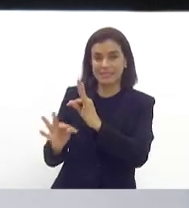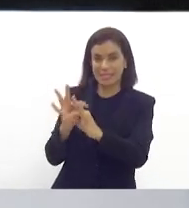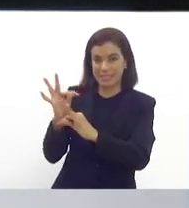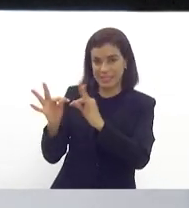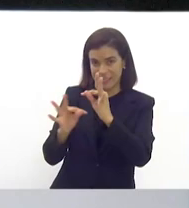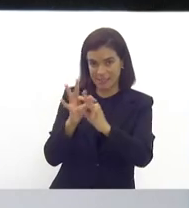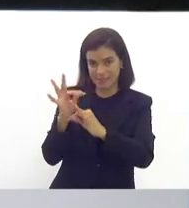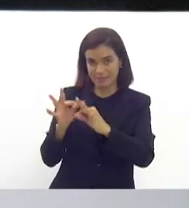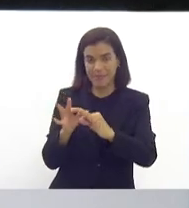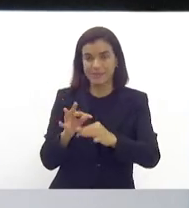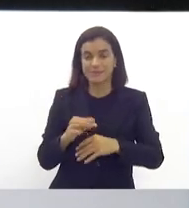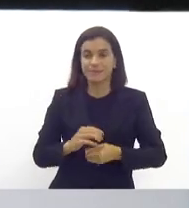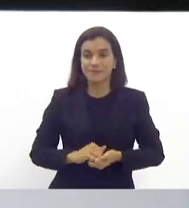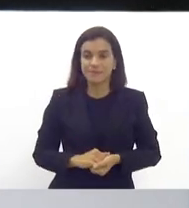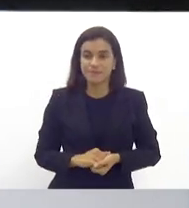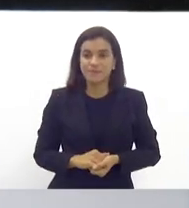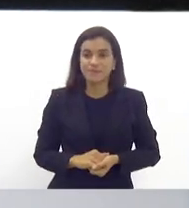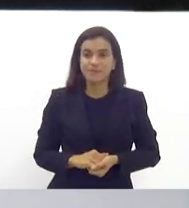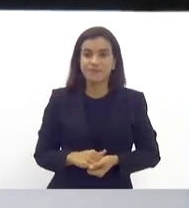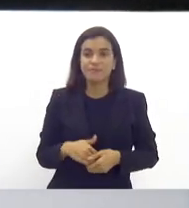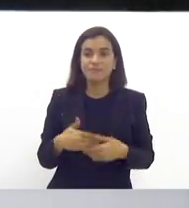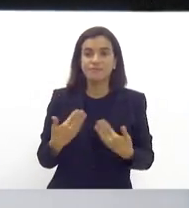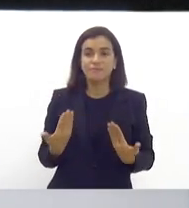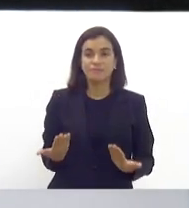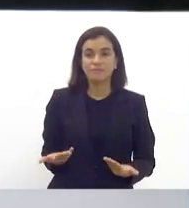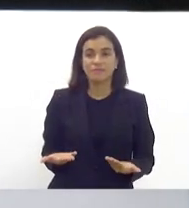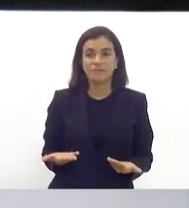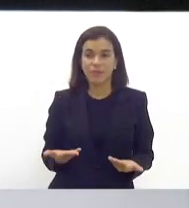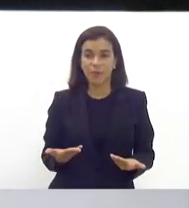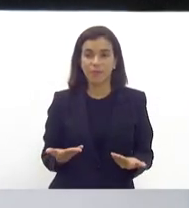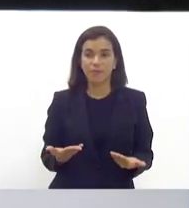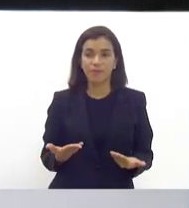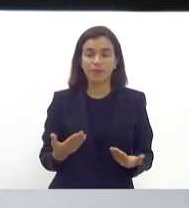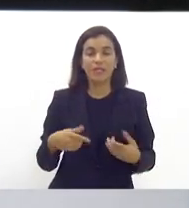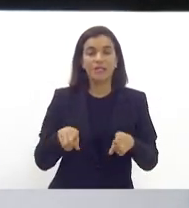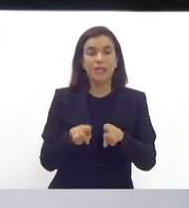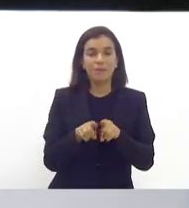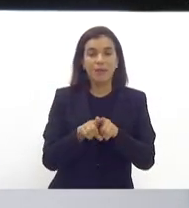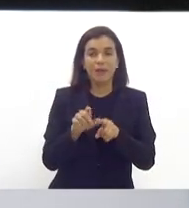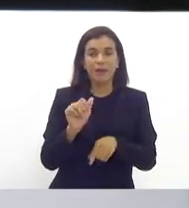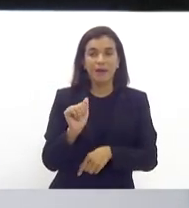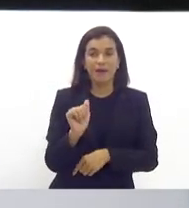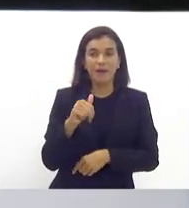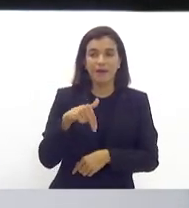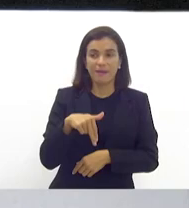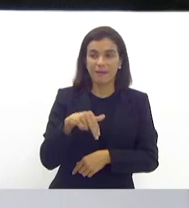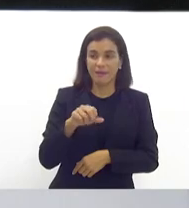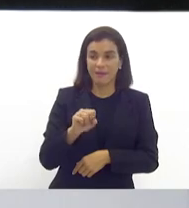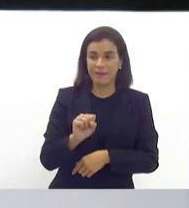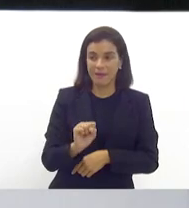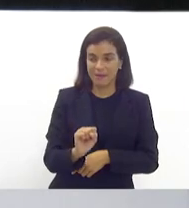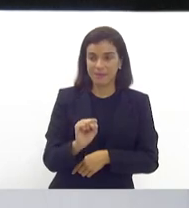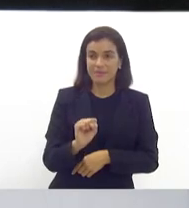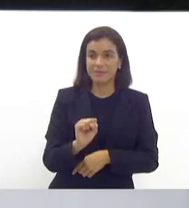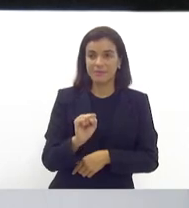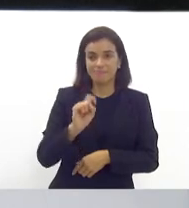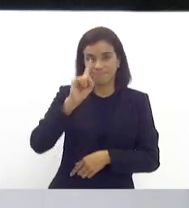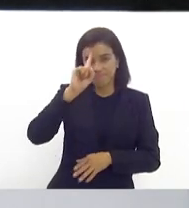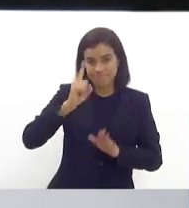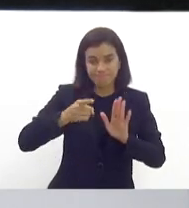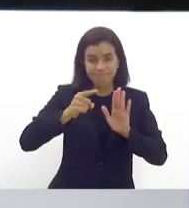determinadas doenças então eu chamo Atenção para isso e coube a ins estabelecer O Rol a